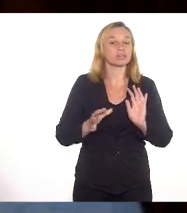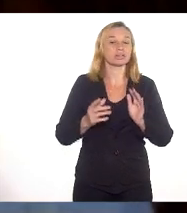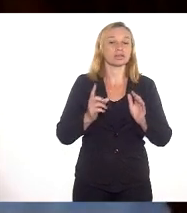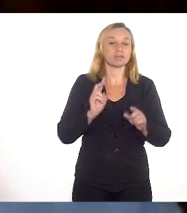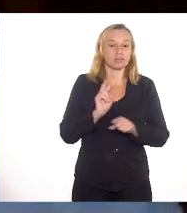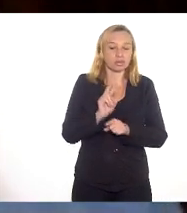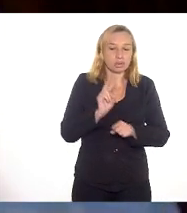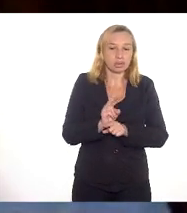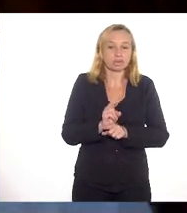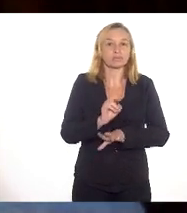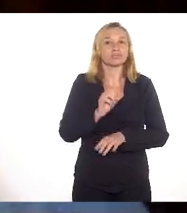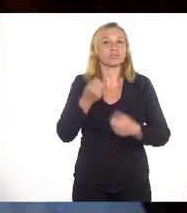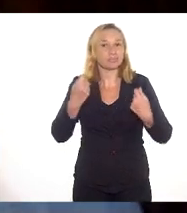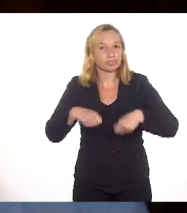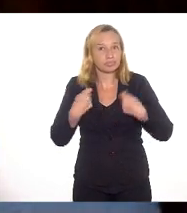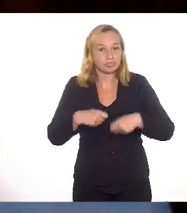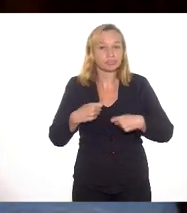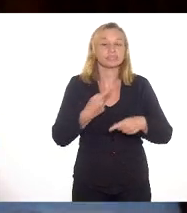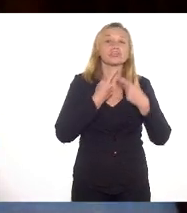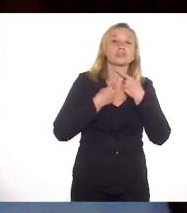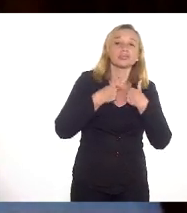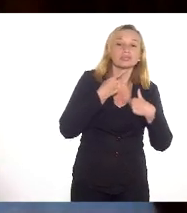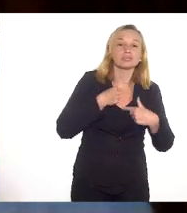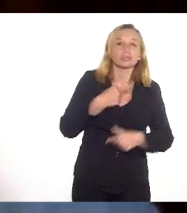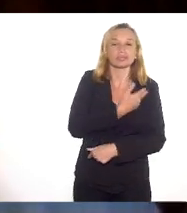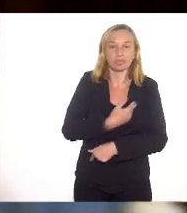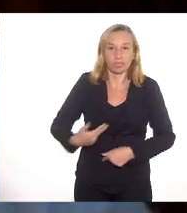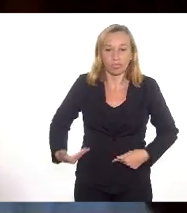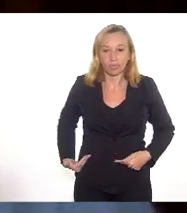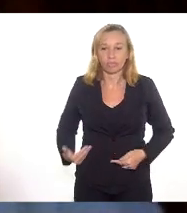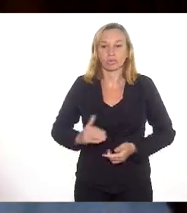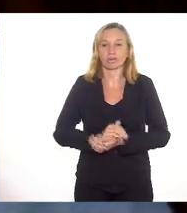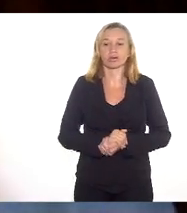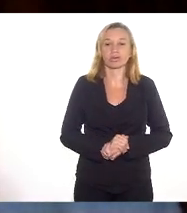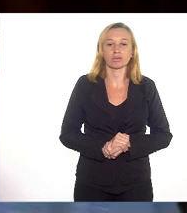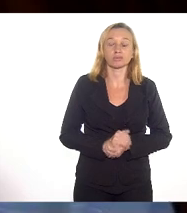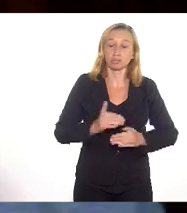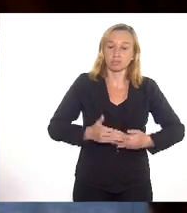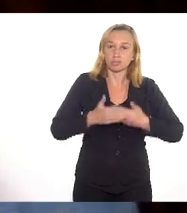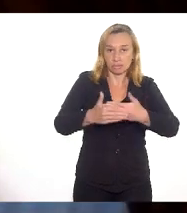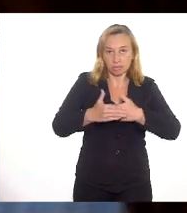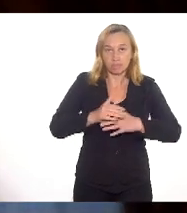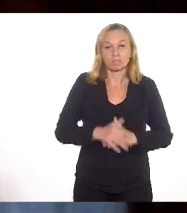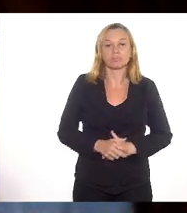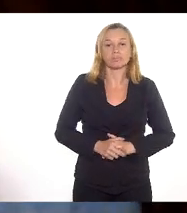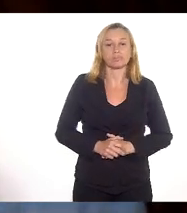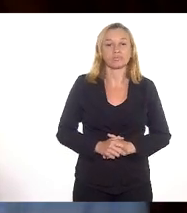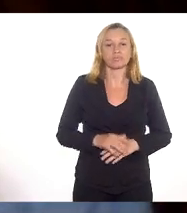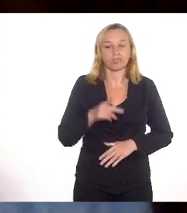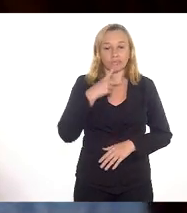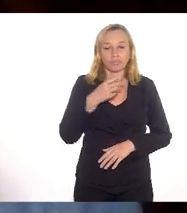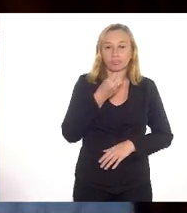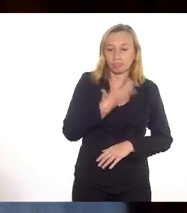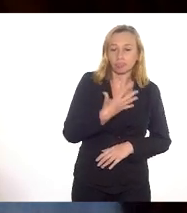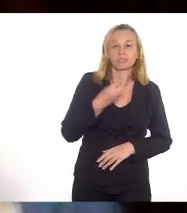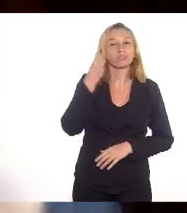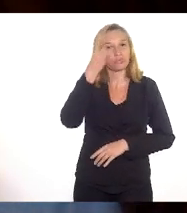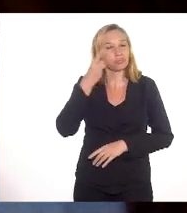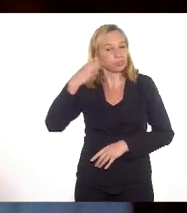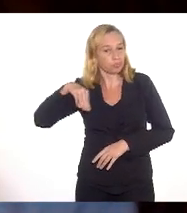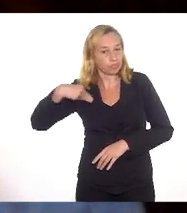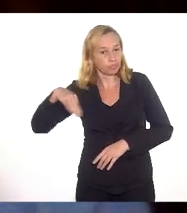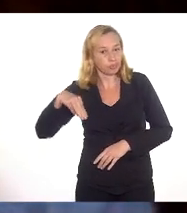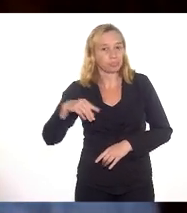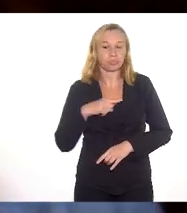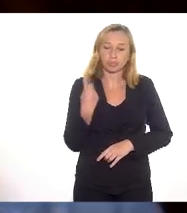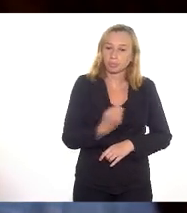É necessidade, é desejo do governo de que isso avance. Como disse bem o deputado Carlos Mink,